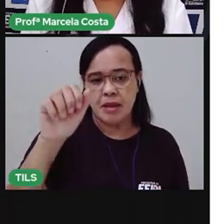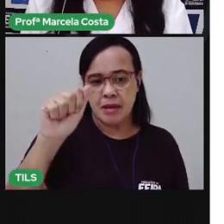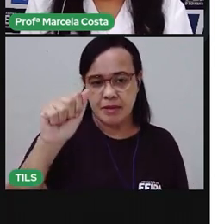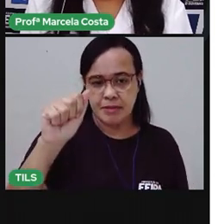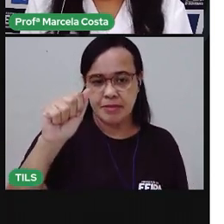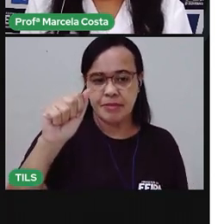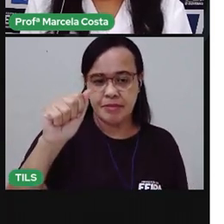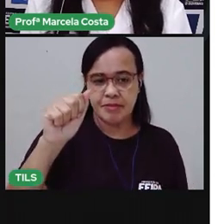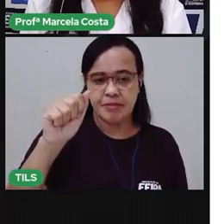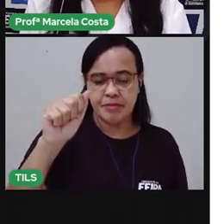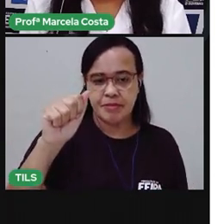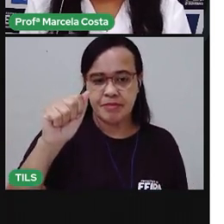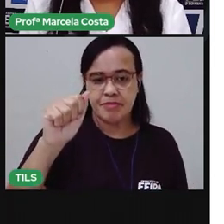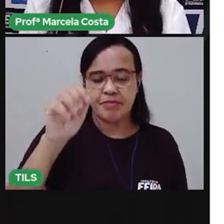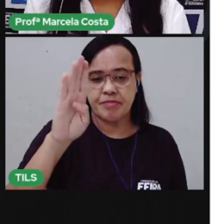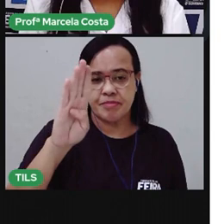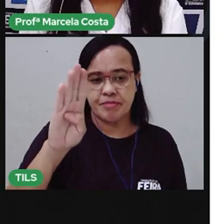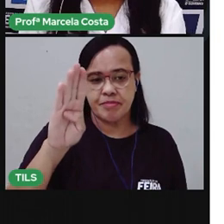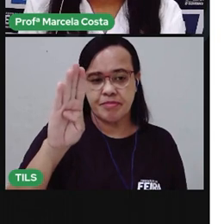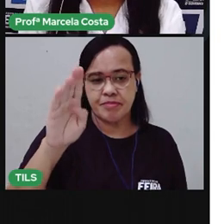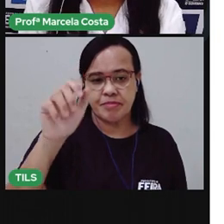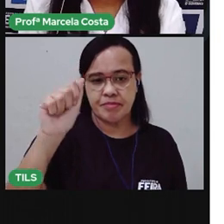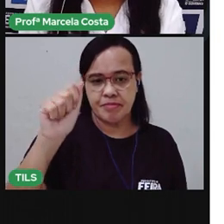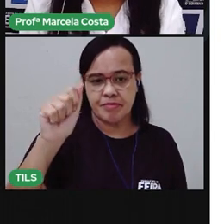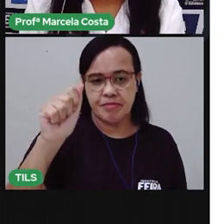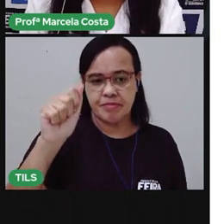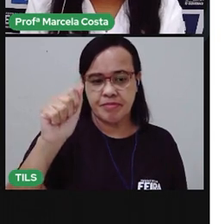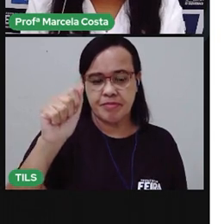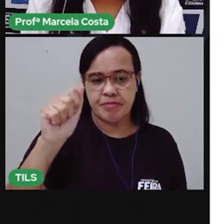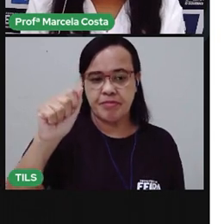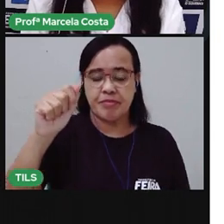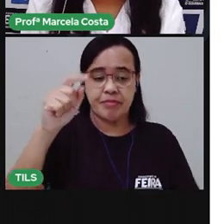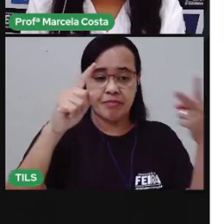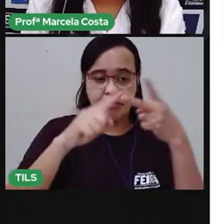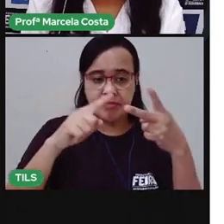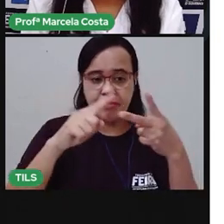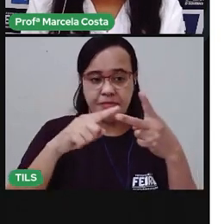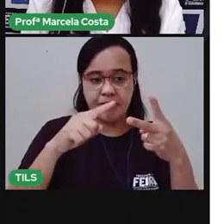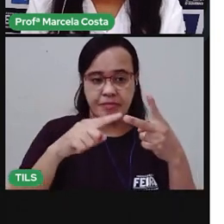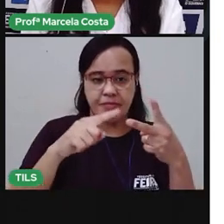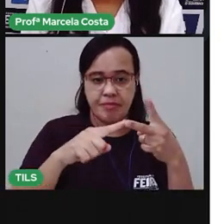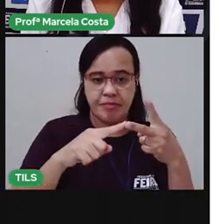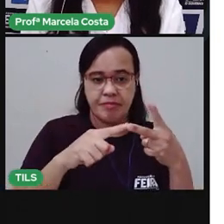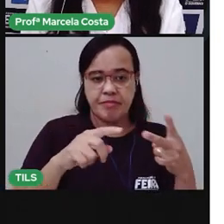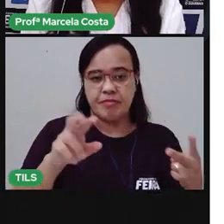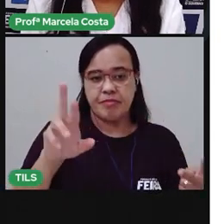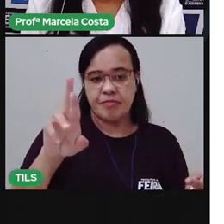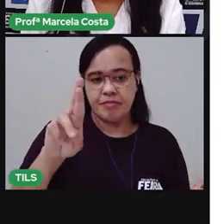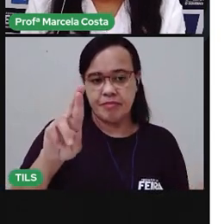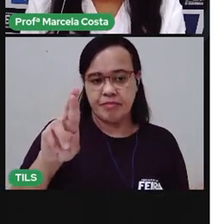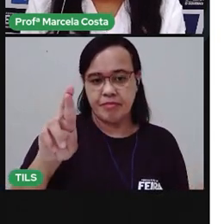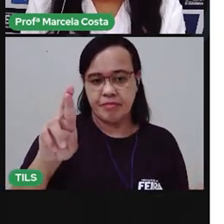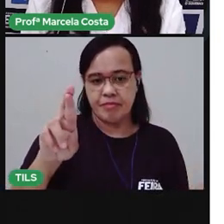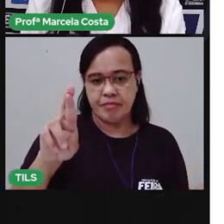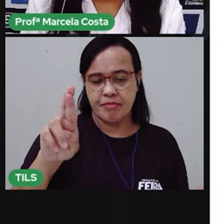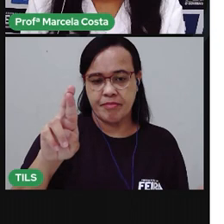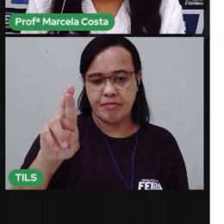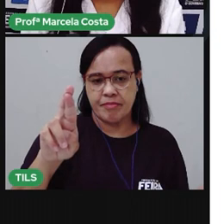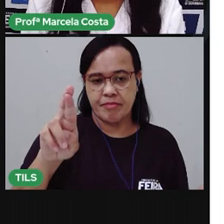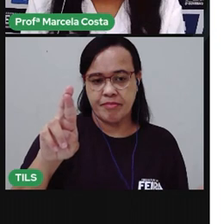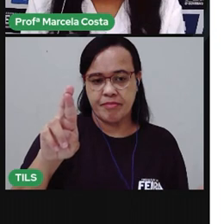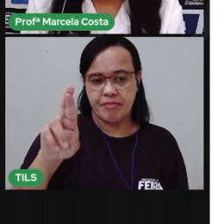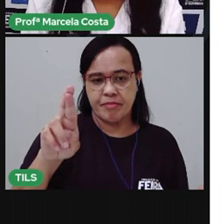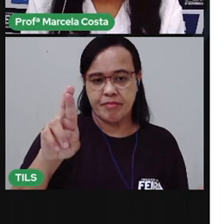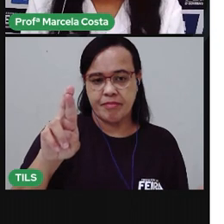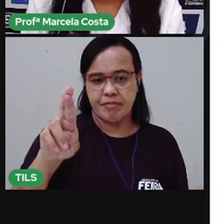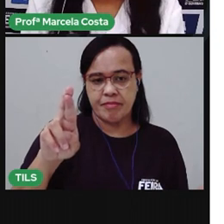primeira sílaba da palavra barata vamos ver a outra Silva e olha a